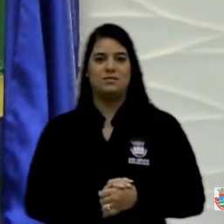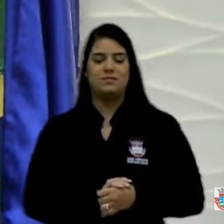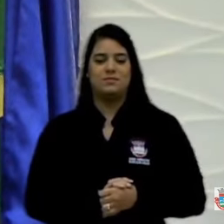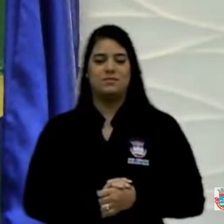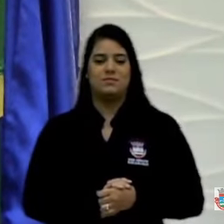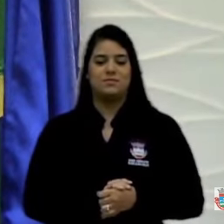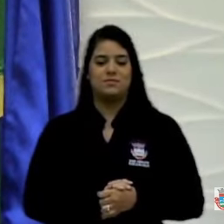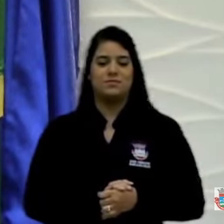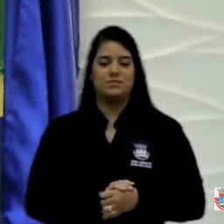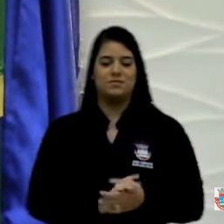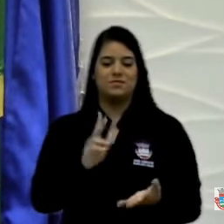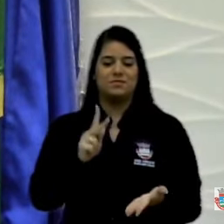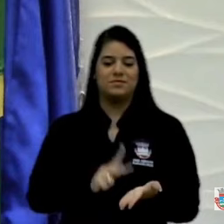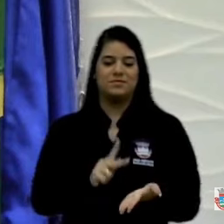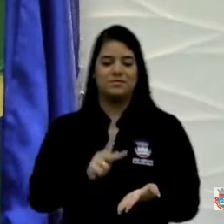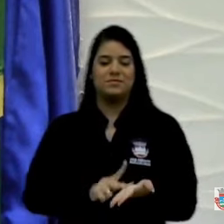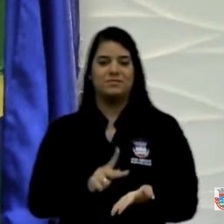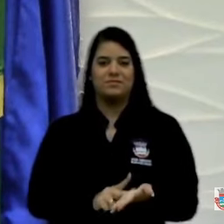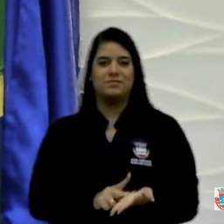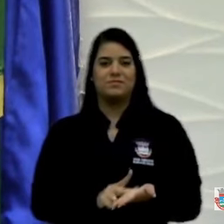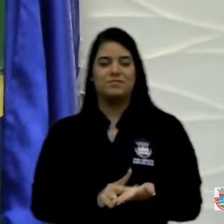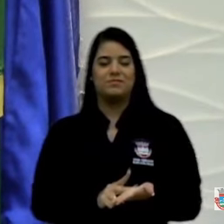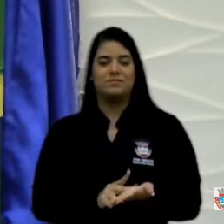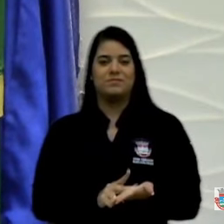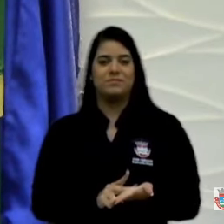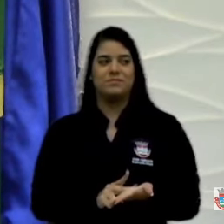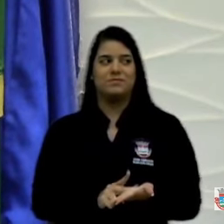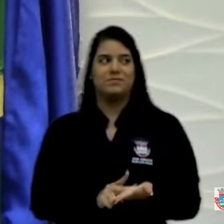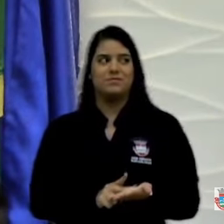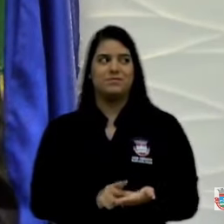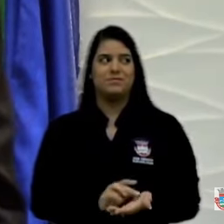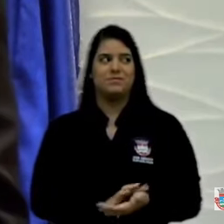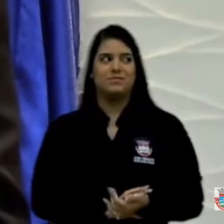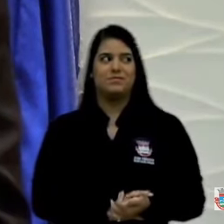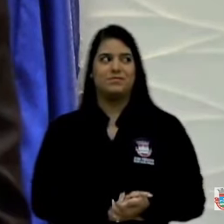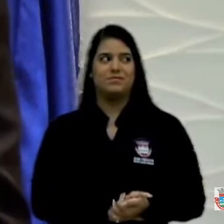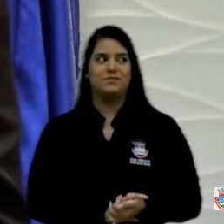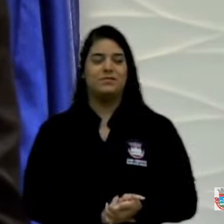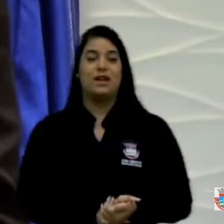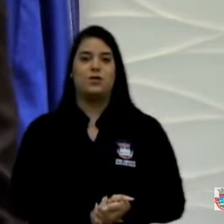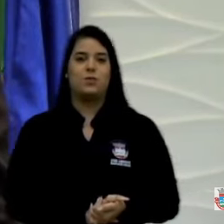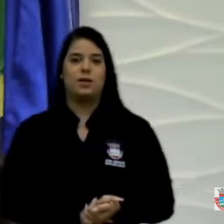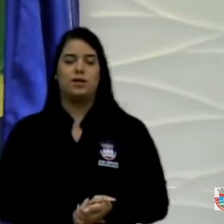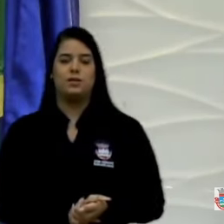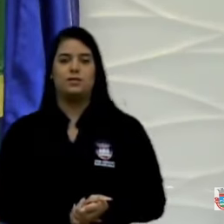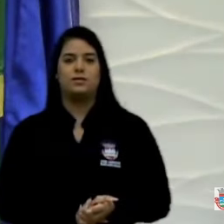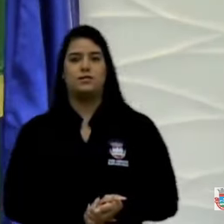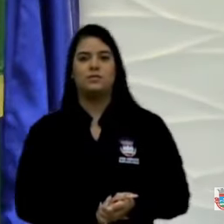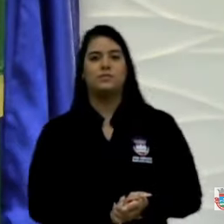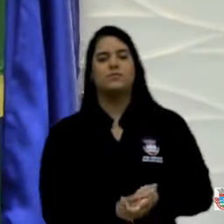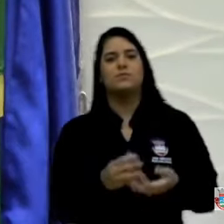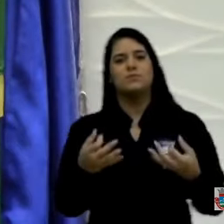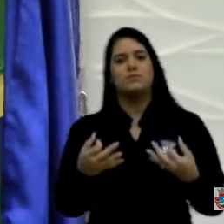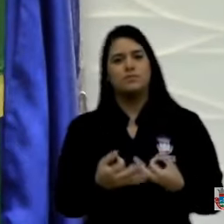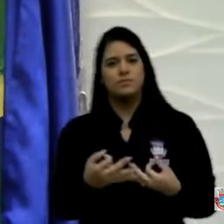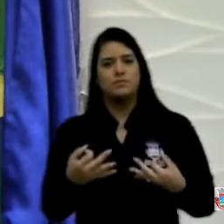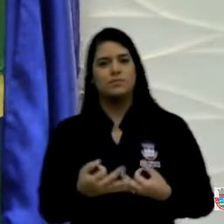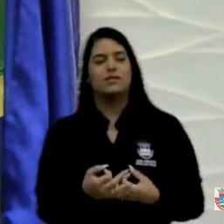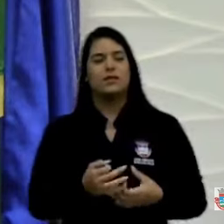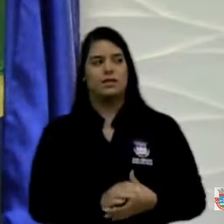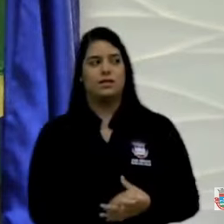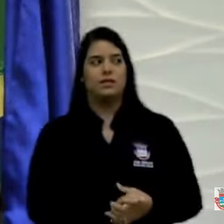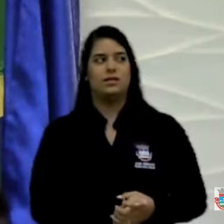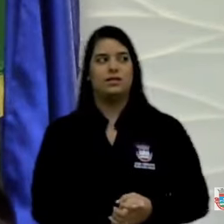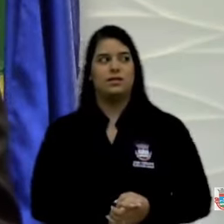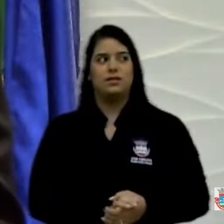grandes verdades que estão sendo aqui colocadas. É bem certo que